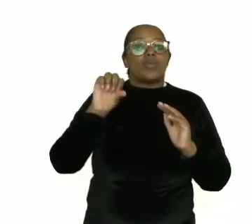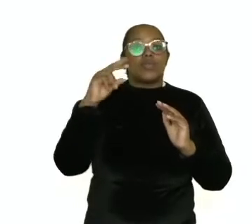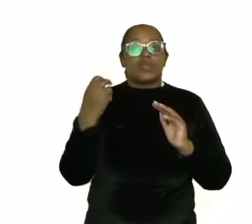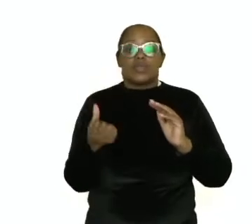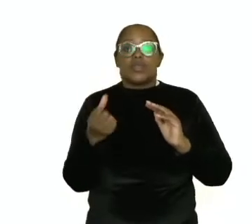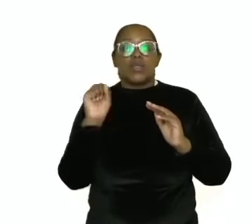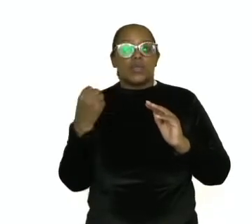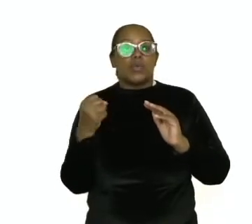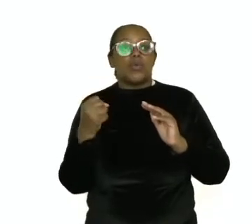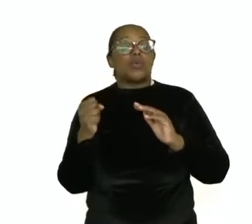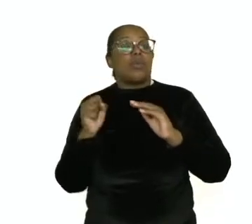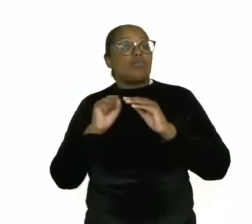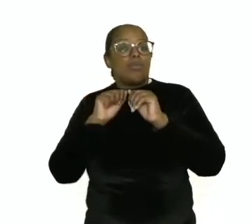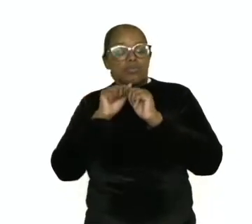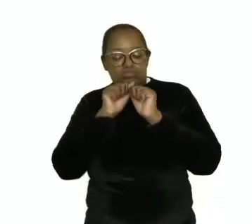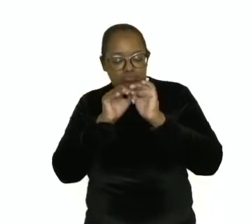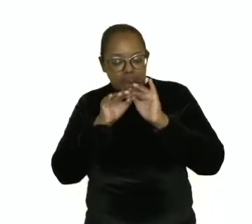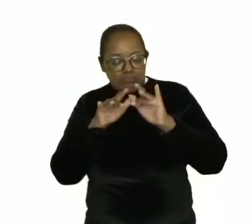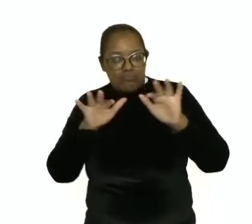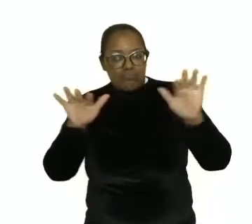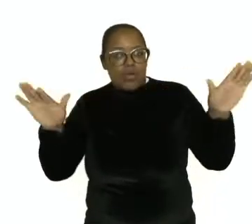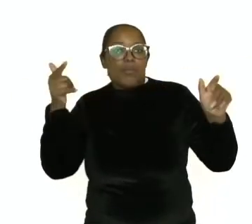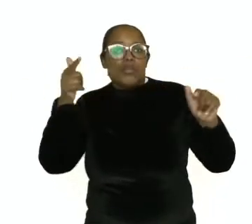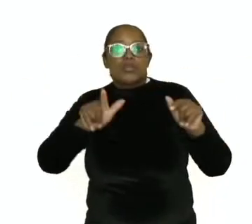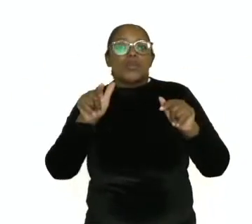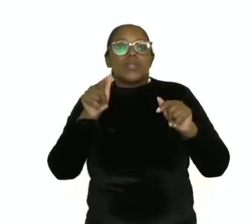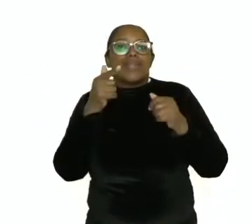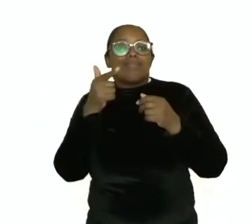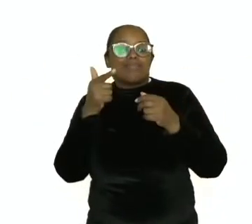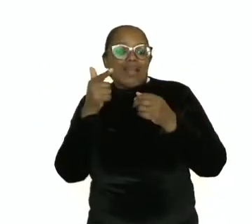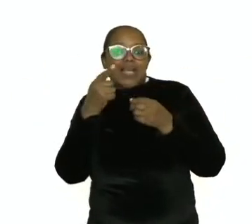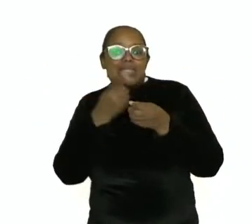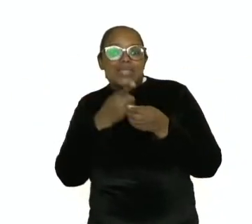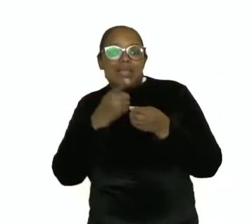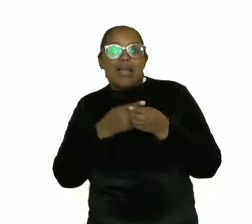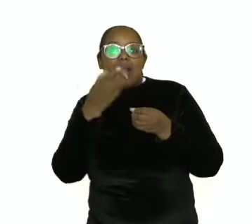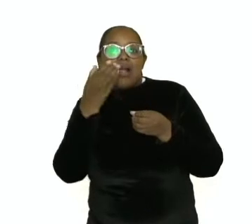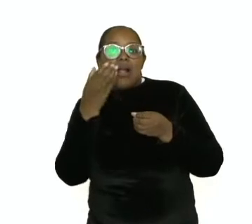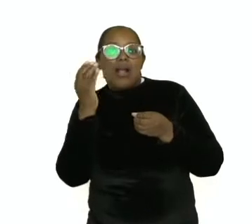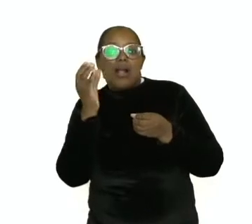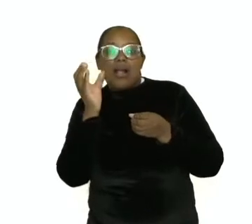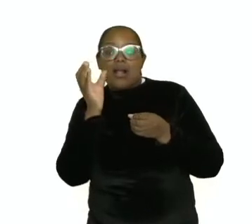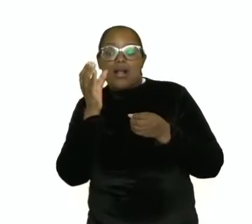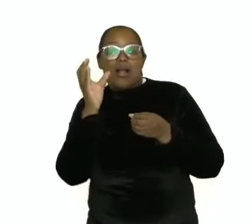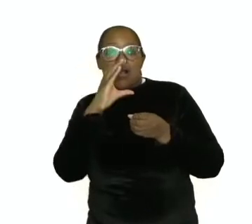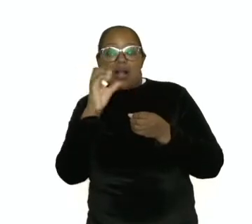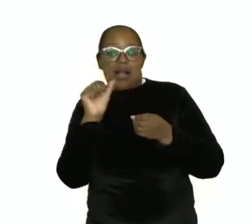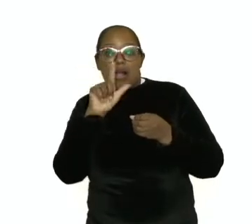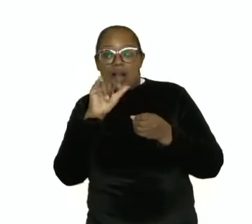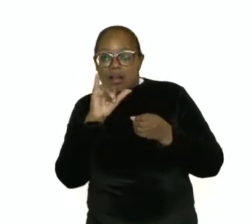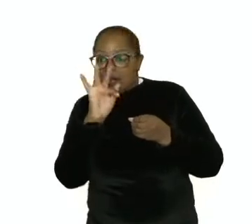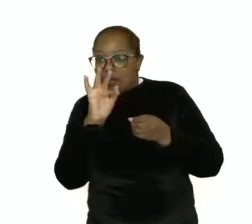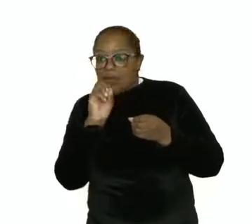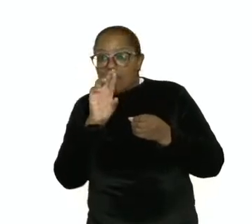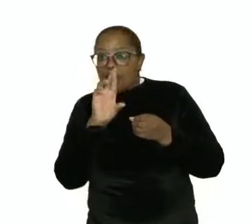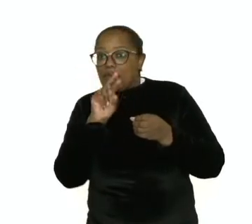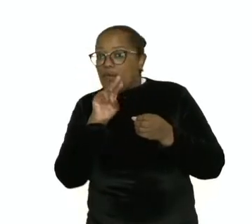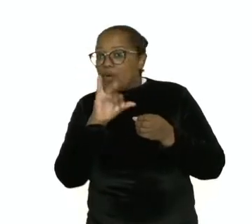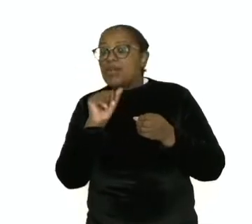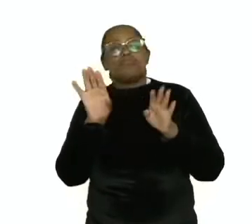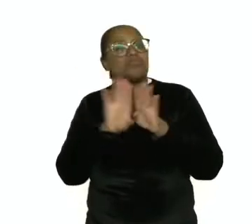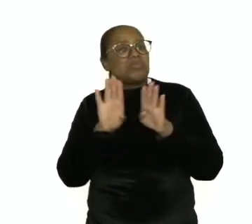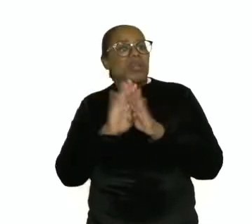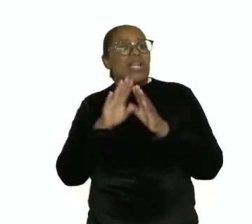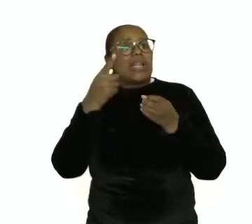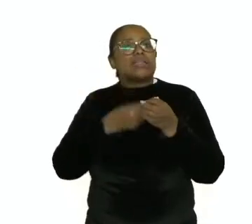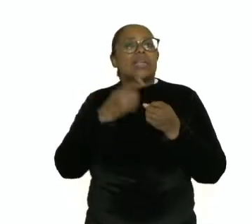para a Califórnia e o restante dos Estados Unidos, que se tornaram o centro da disseminação do surf no mundo. Então, quando o